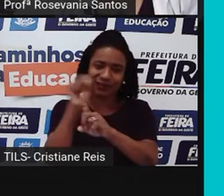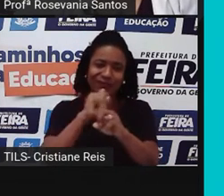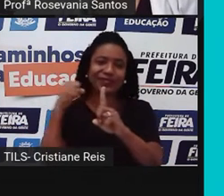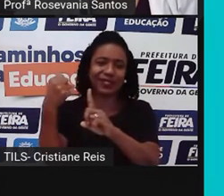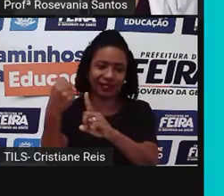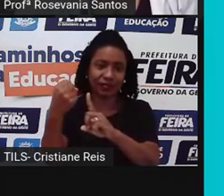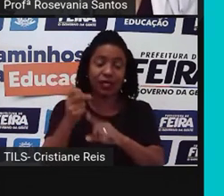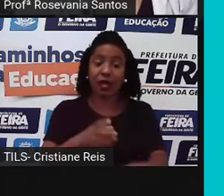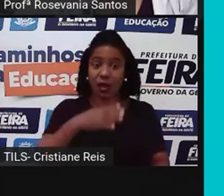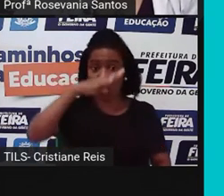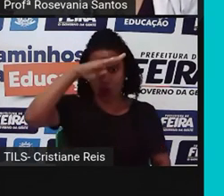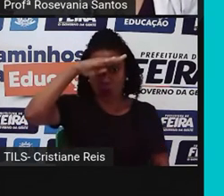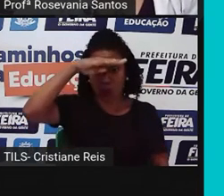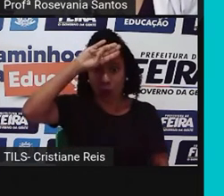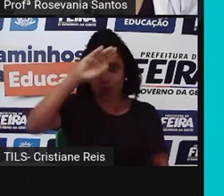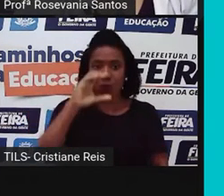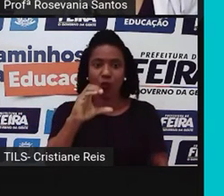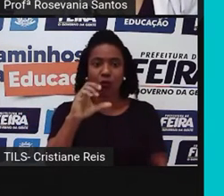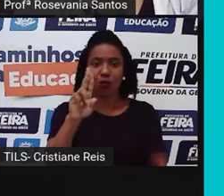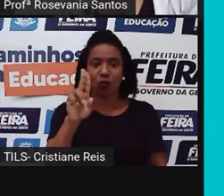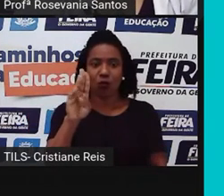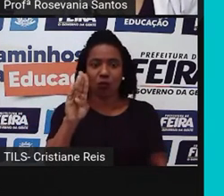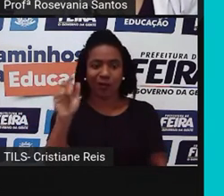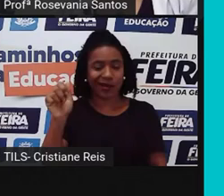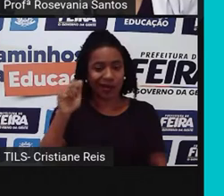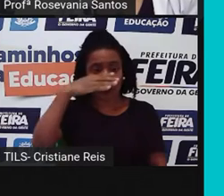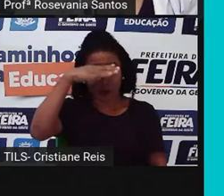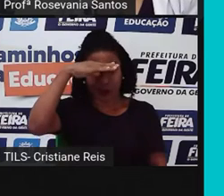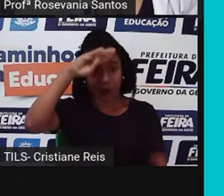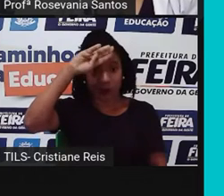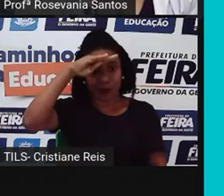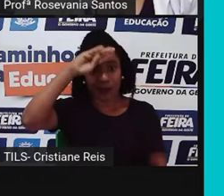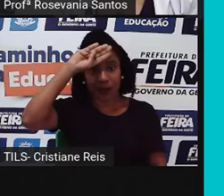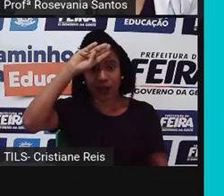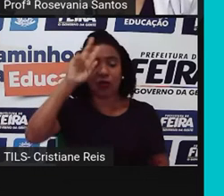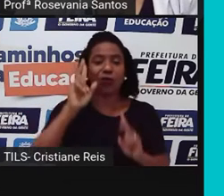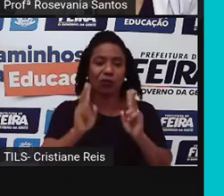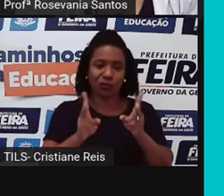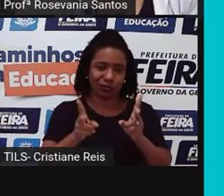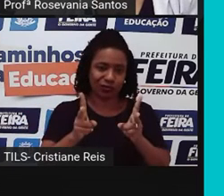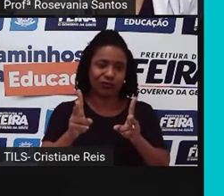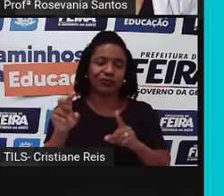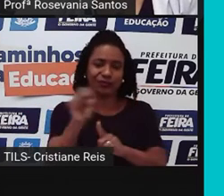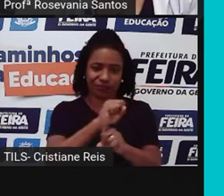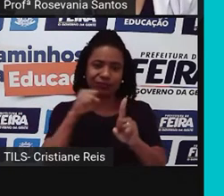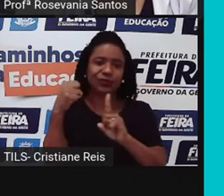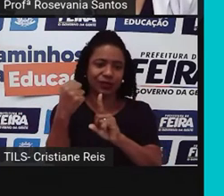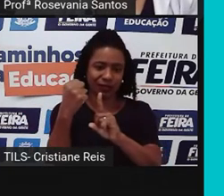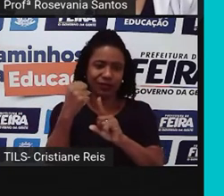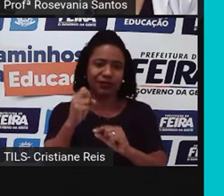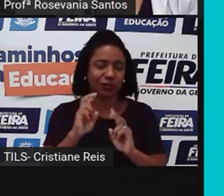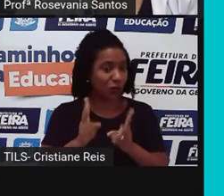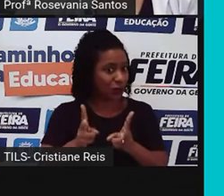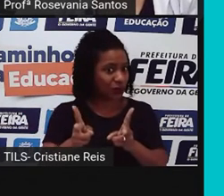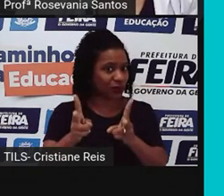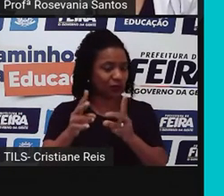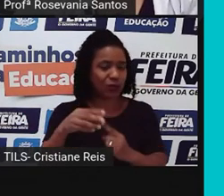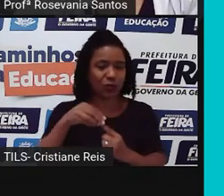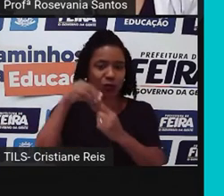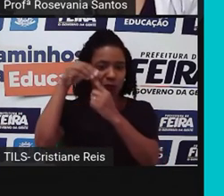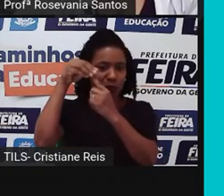ainda é socialista e é o único país socialista, né, na América durante muito tempo, foi só ele e continua sendo só